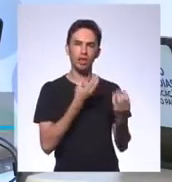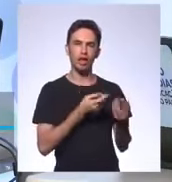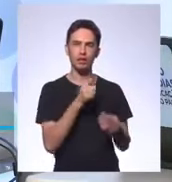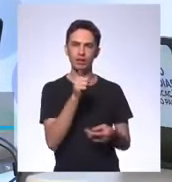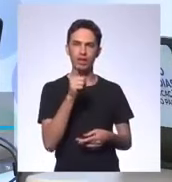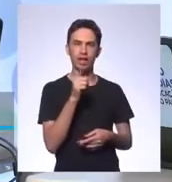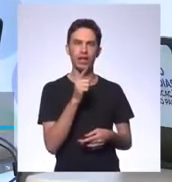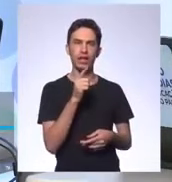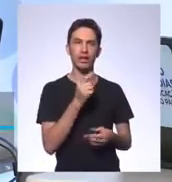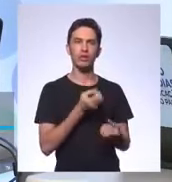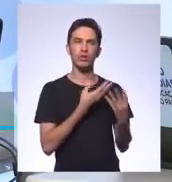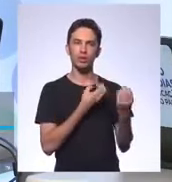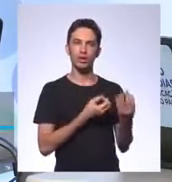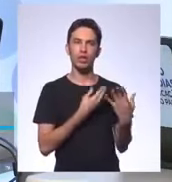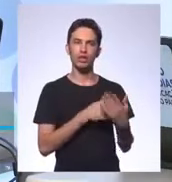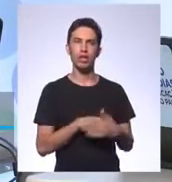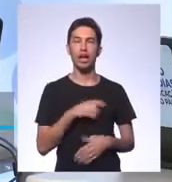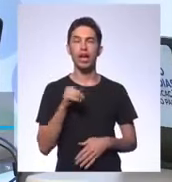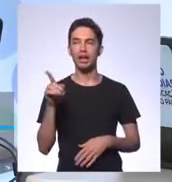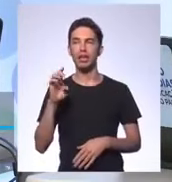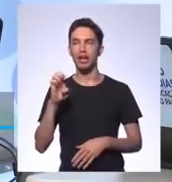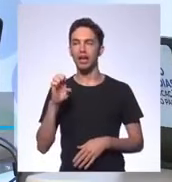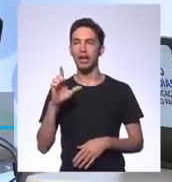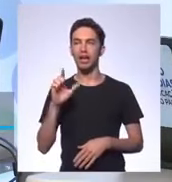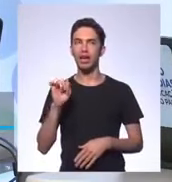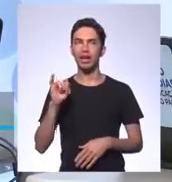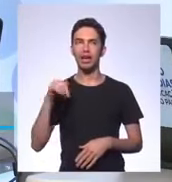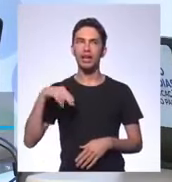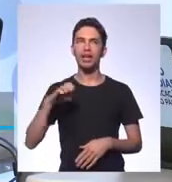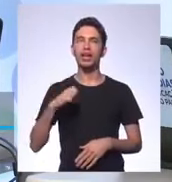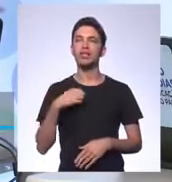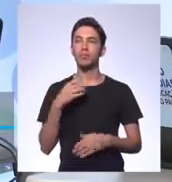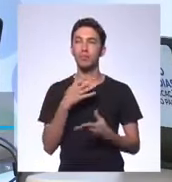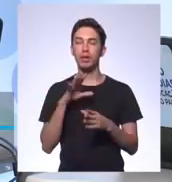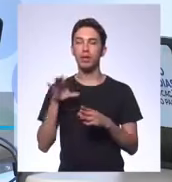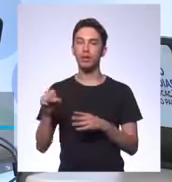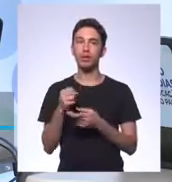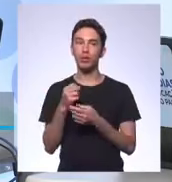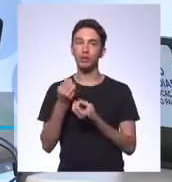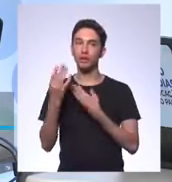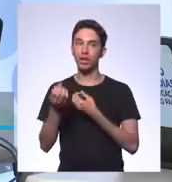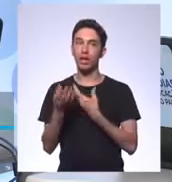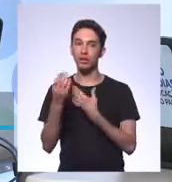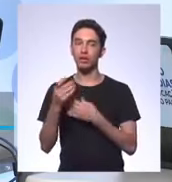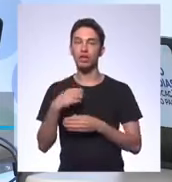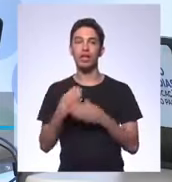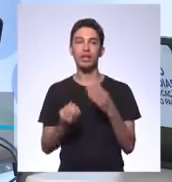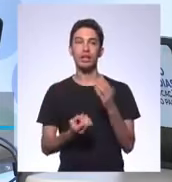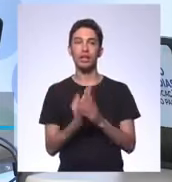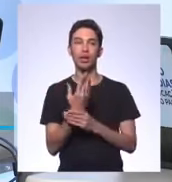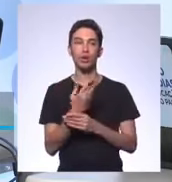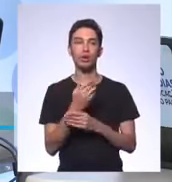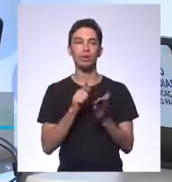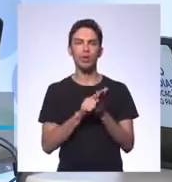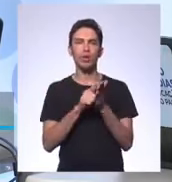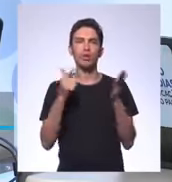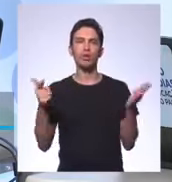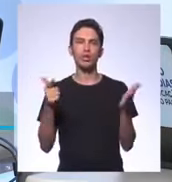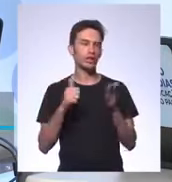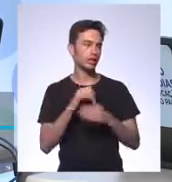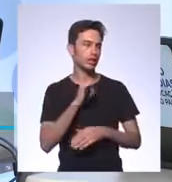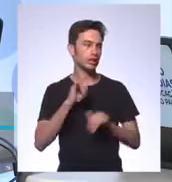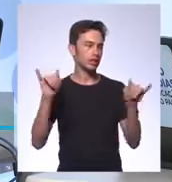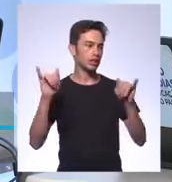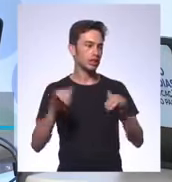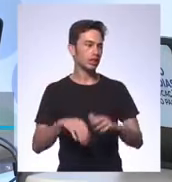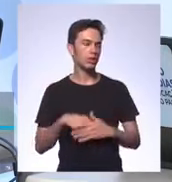quem fez isso foi a Elaine, né? E depois a gente produziu uma notícia com todas aquelas informações